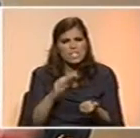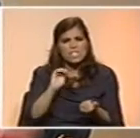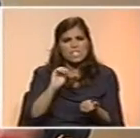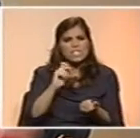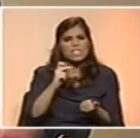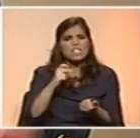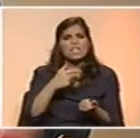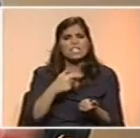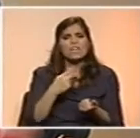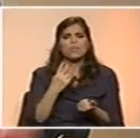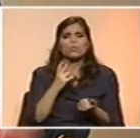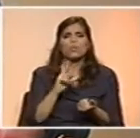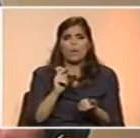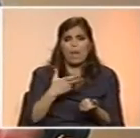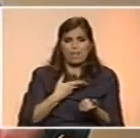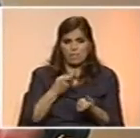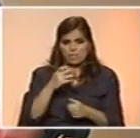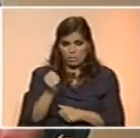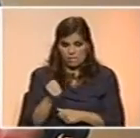gorduras saturadas são